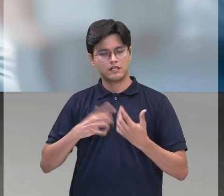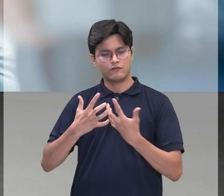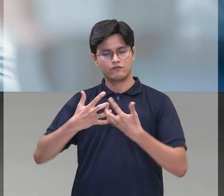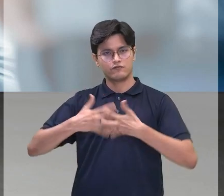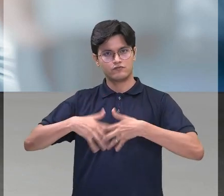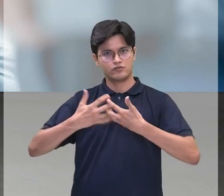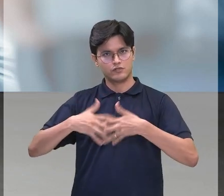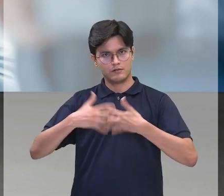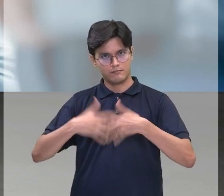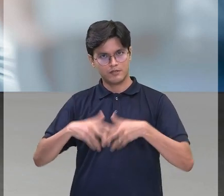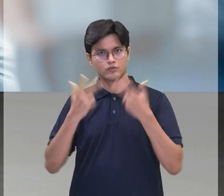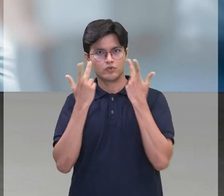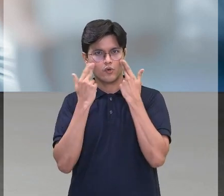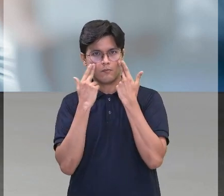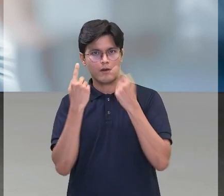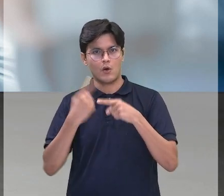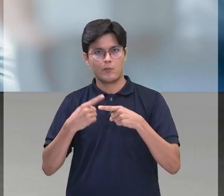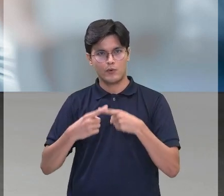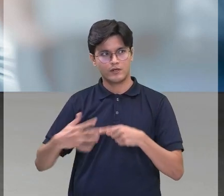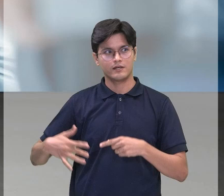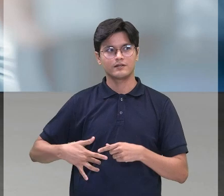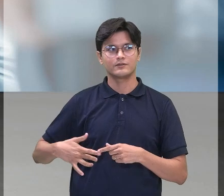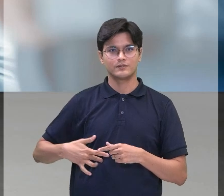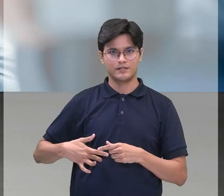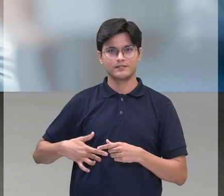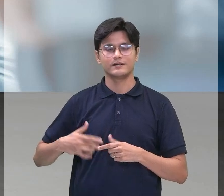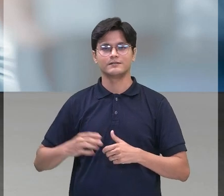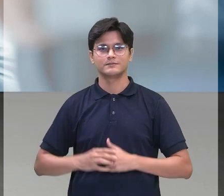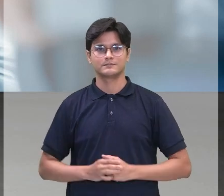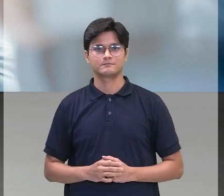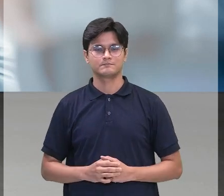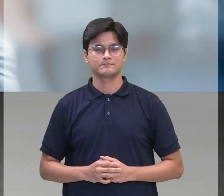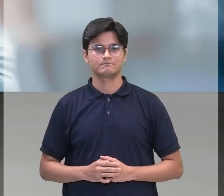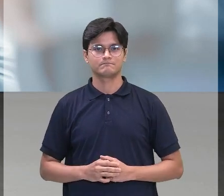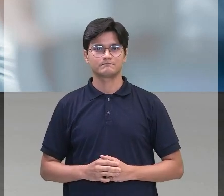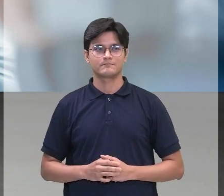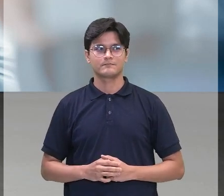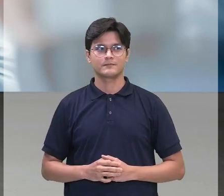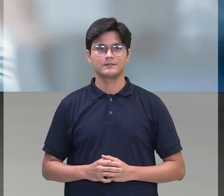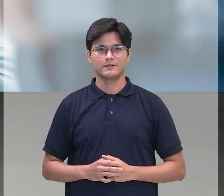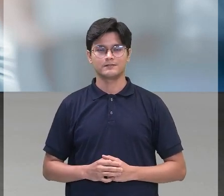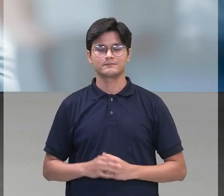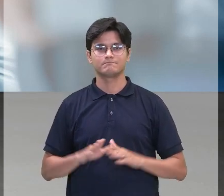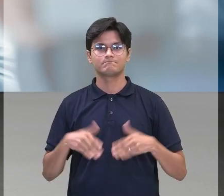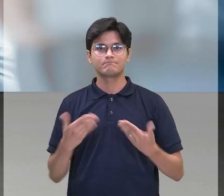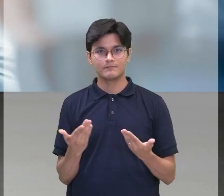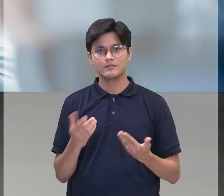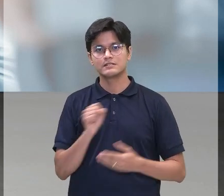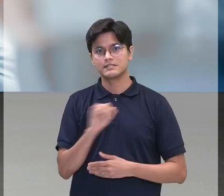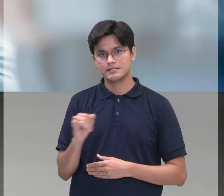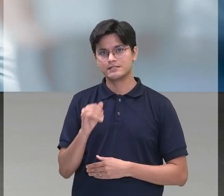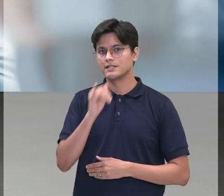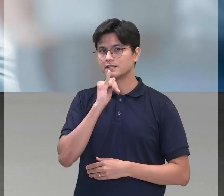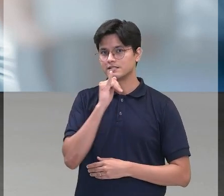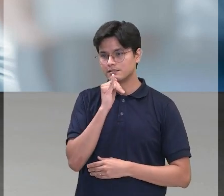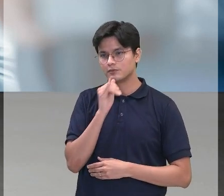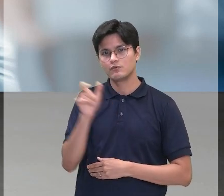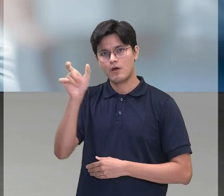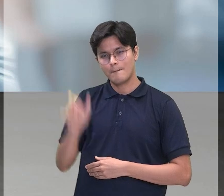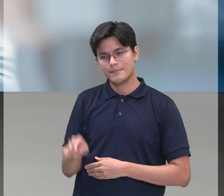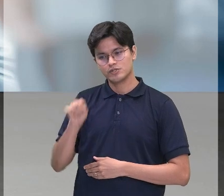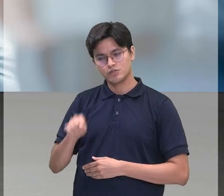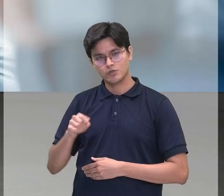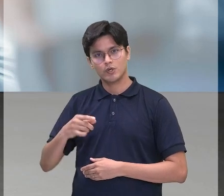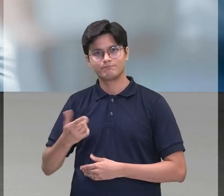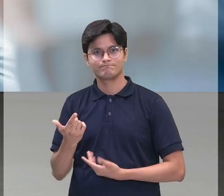funciona normal ali colocando a glicose dentro da célula. As pessoas que não conseguem realizar isso de uma forma natural, ela